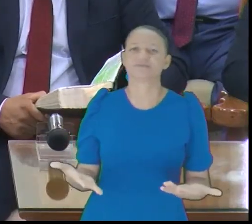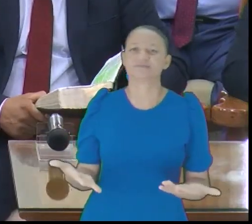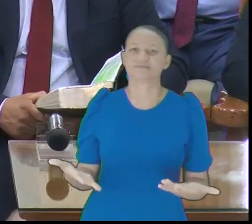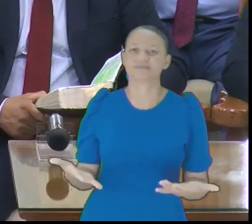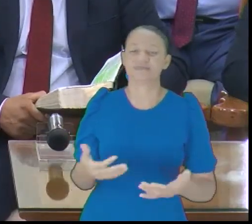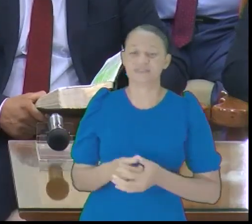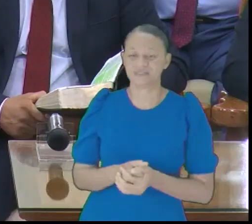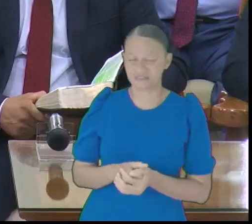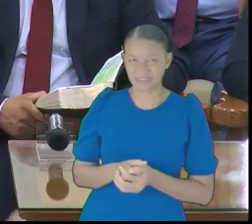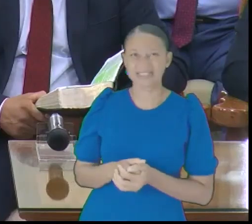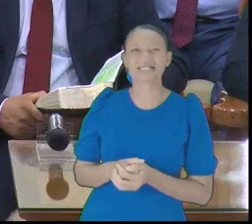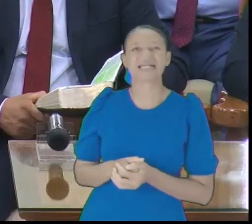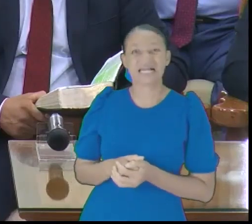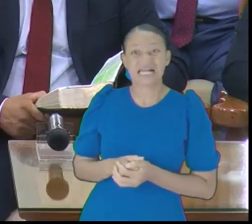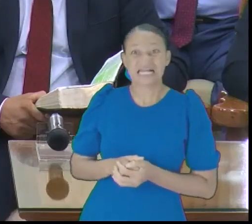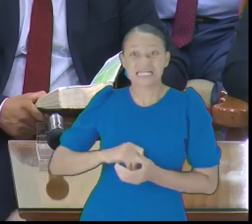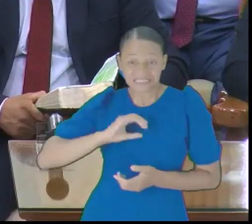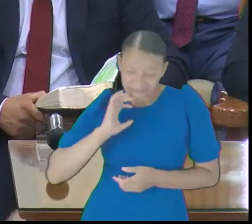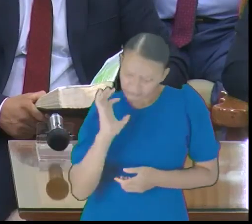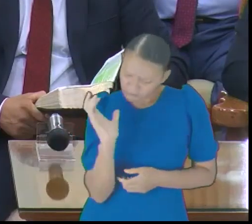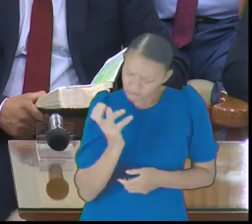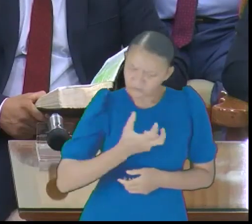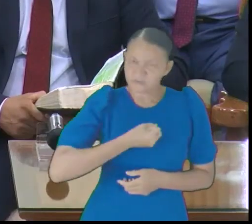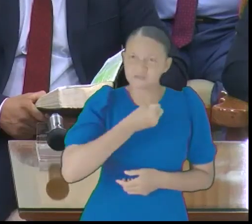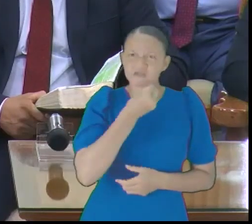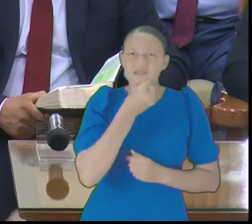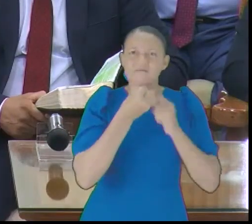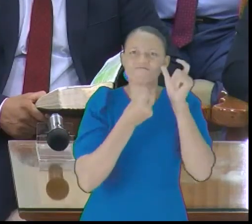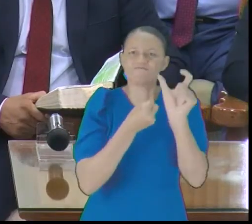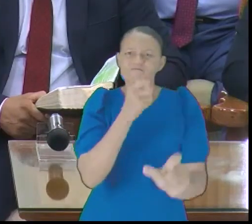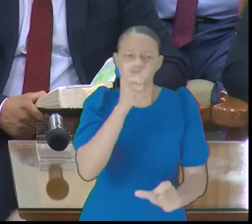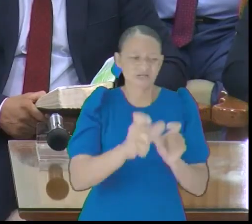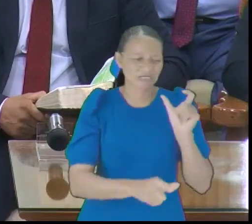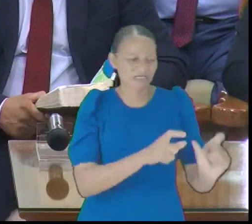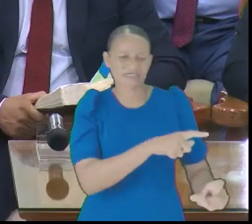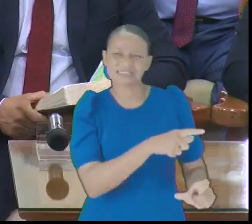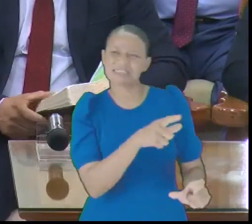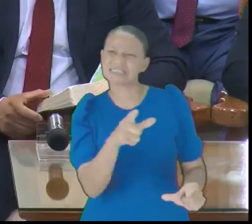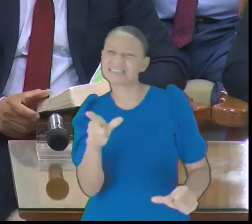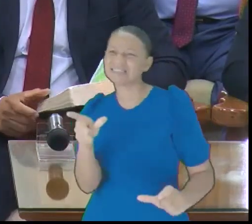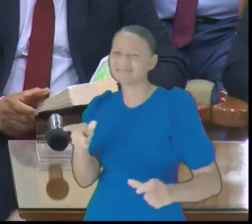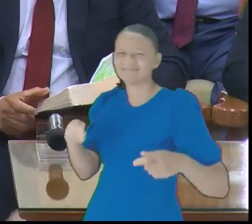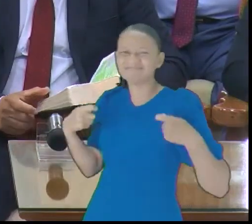e porei a salvo a quem por isso suspira.